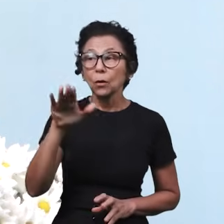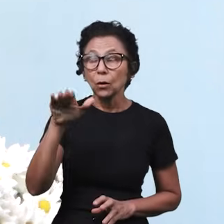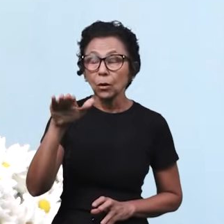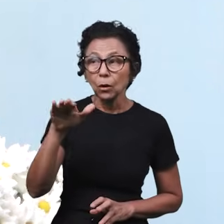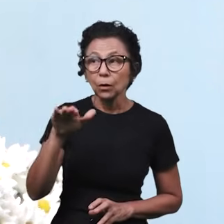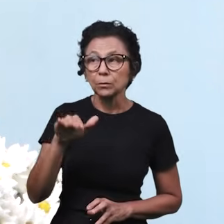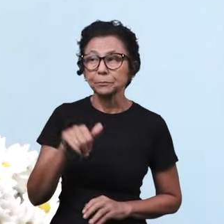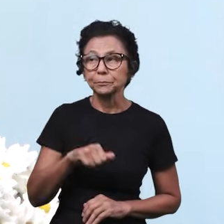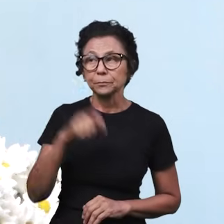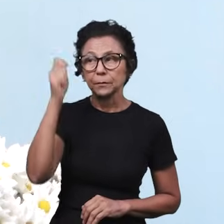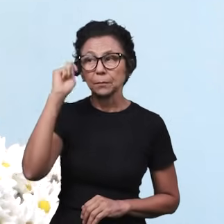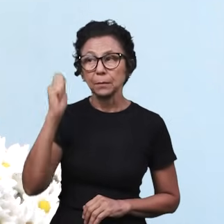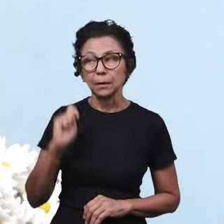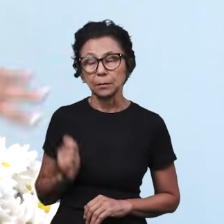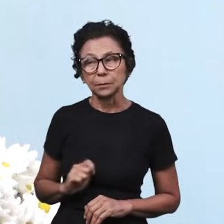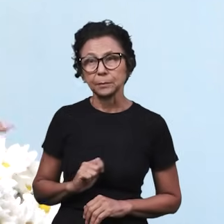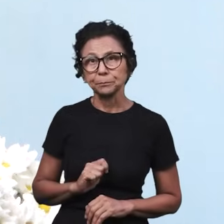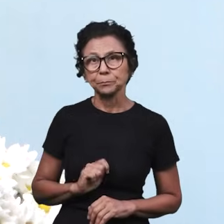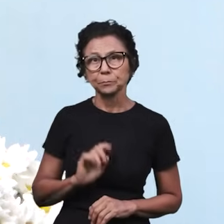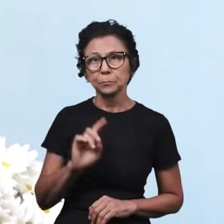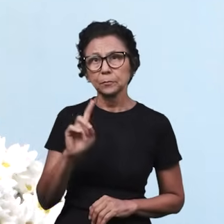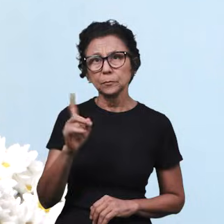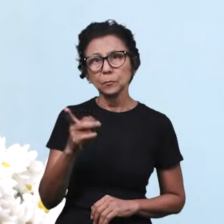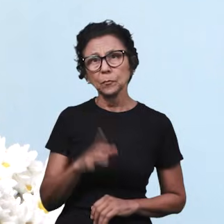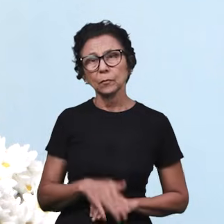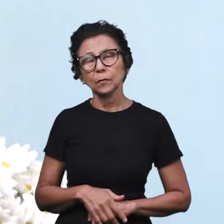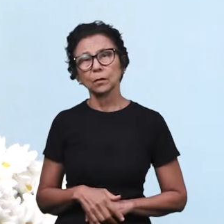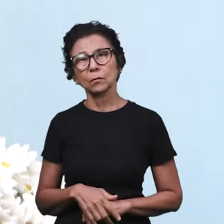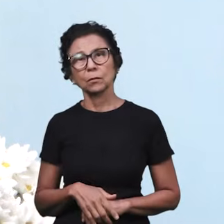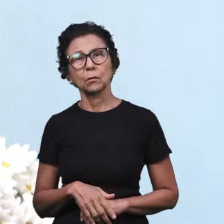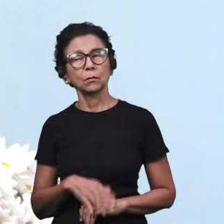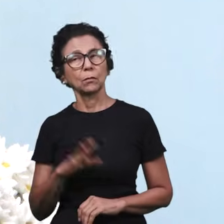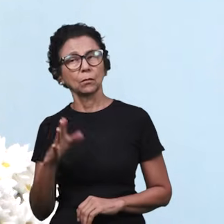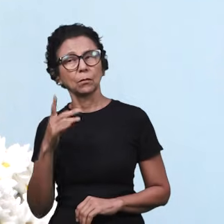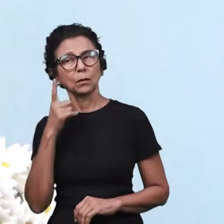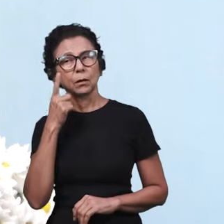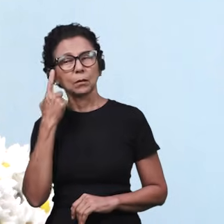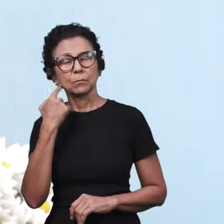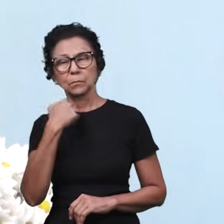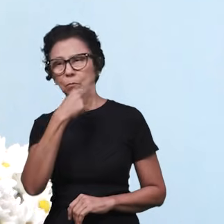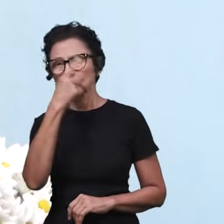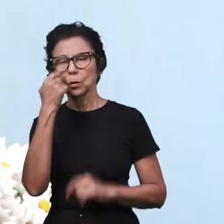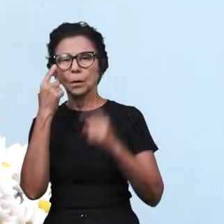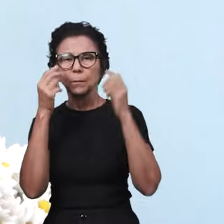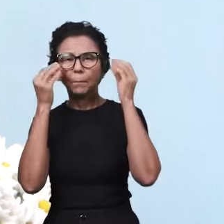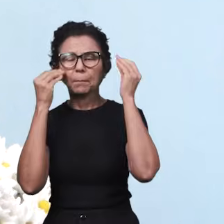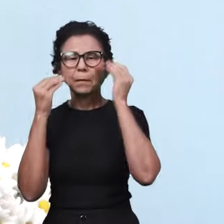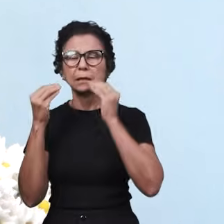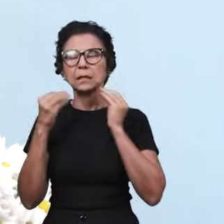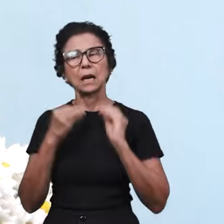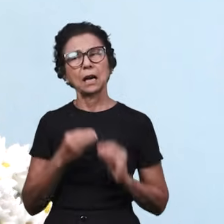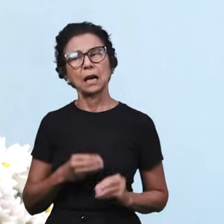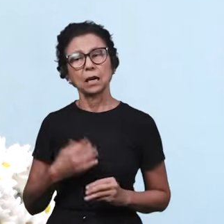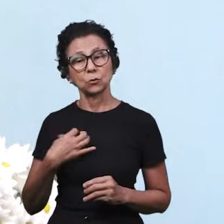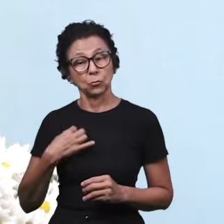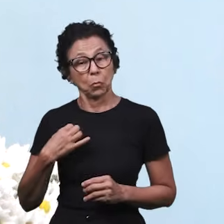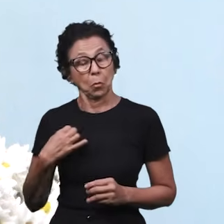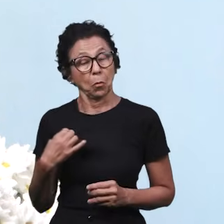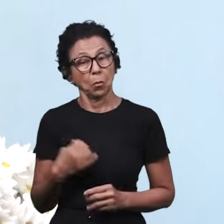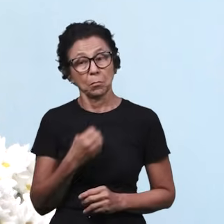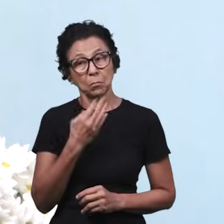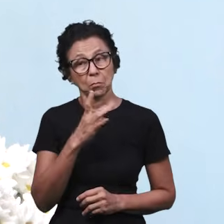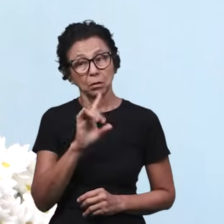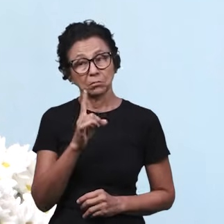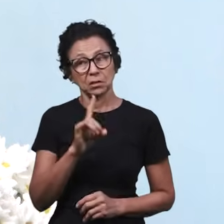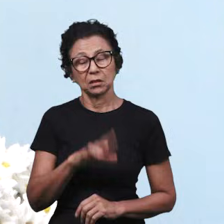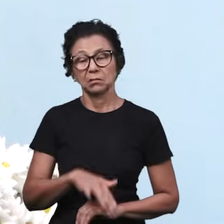Amábile, essa roupa aqui não tá legal. Vai lá e troca várias vezes, Pri, amiga? Várias. Vai lá e